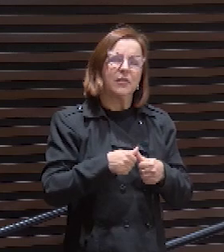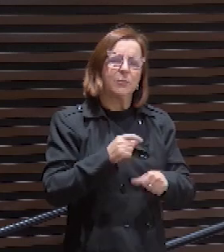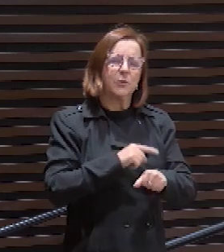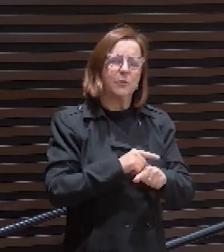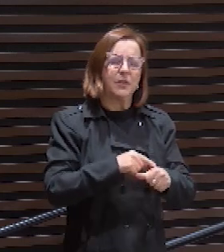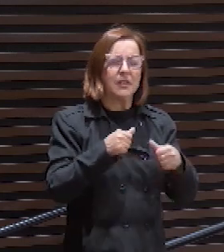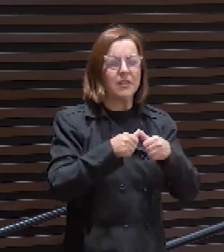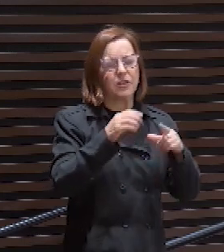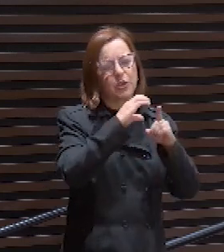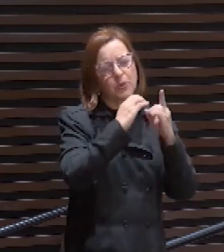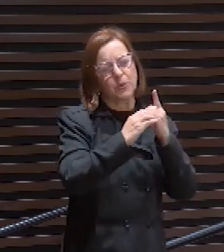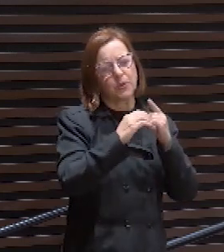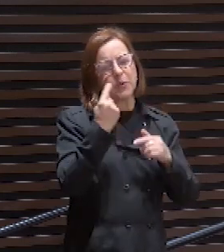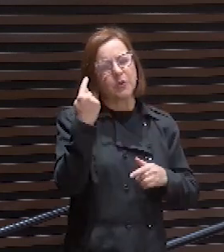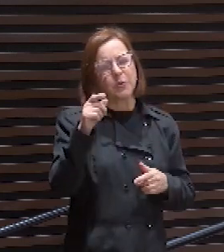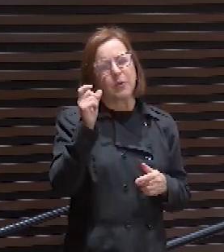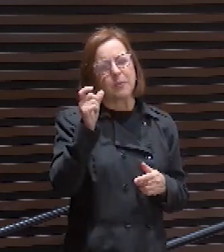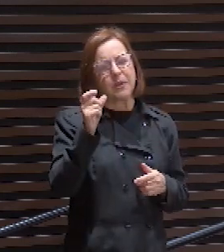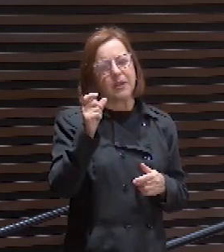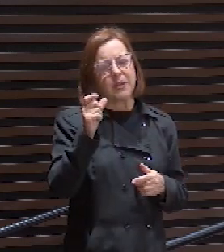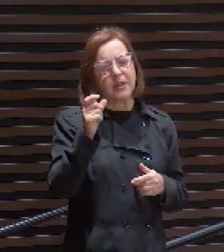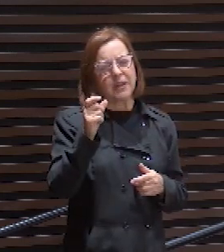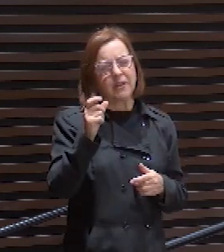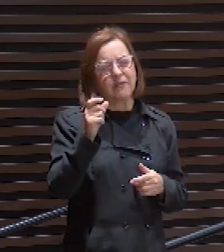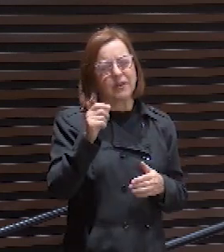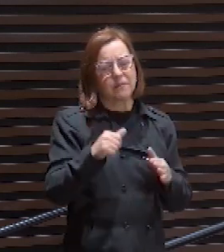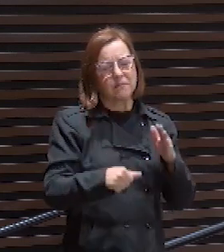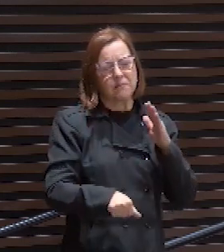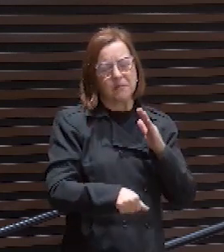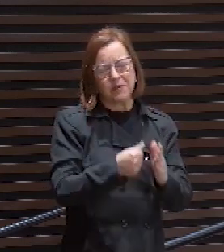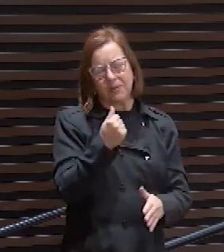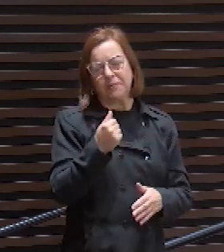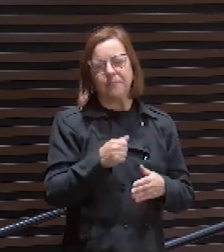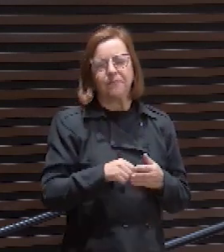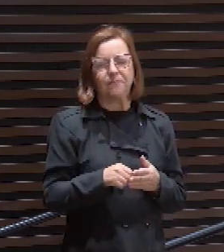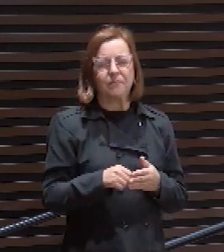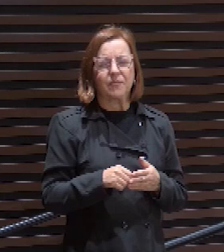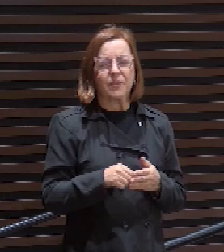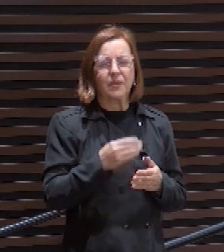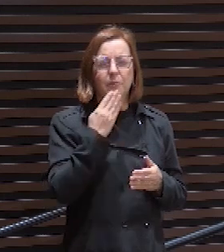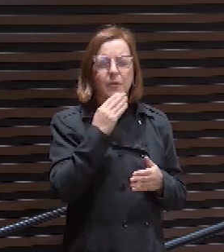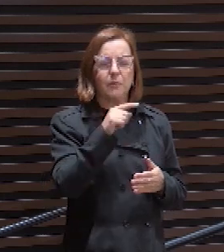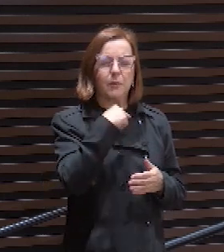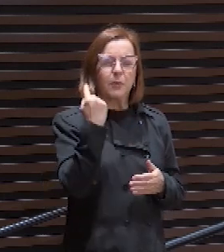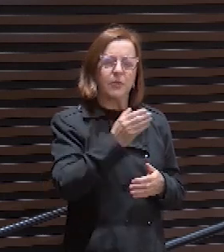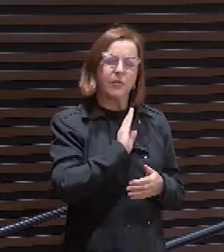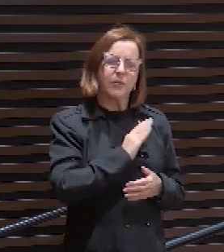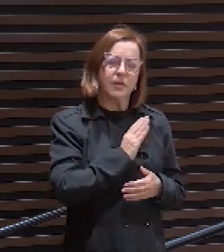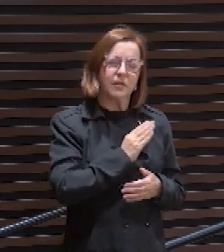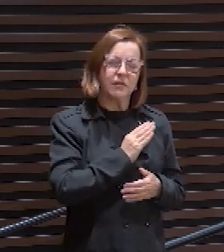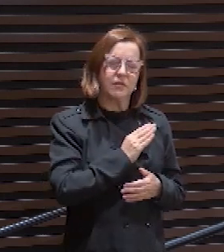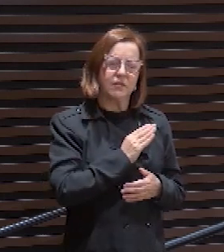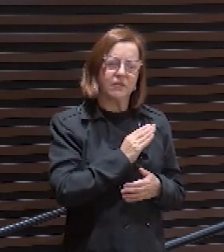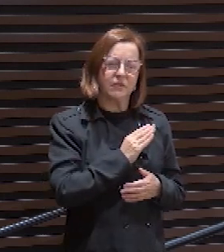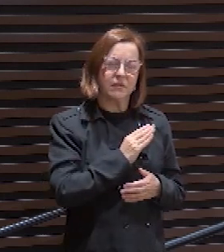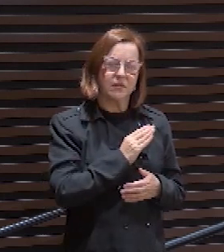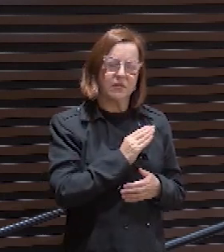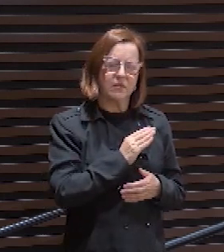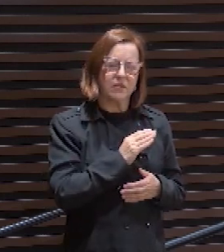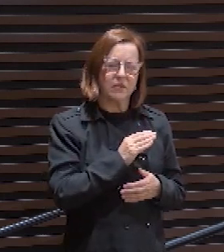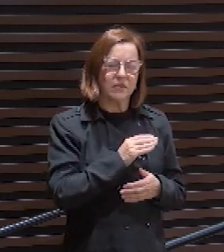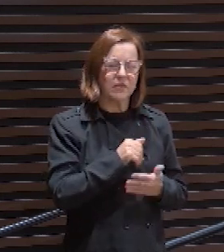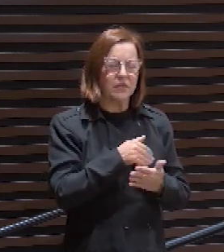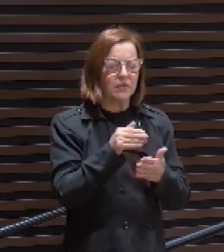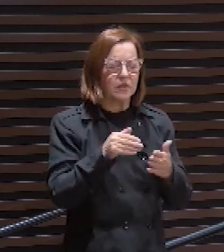a Tua palavra prevaleça sobre tudo e todos. Pedimos que nossos corações, eles sejam totalmente quebrantados